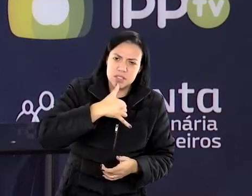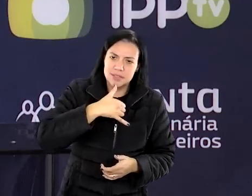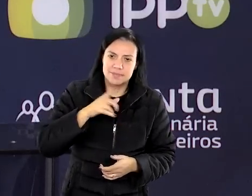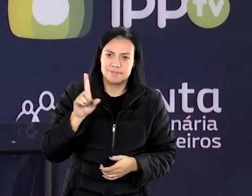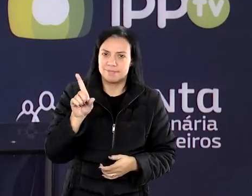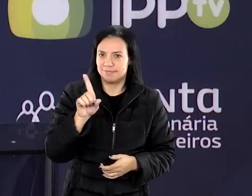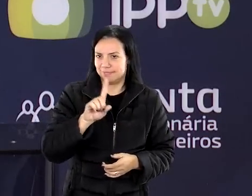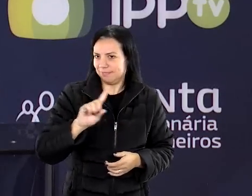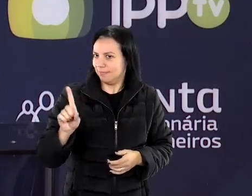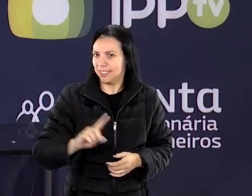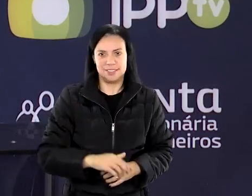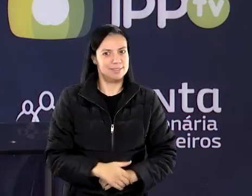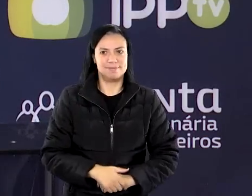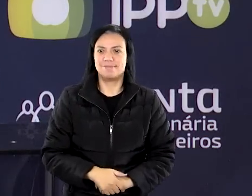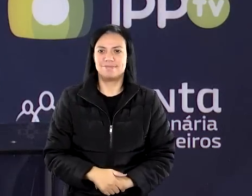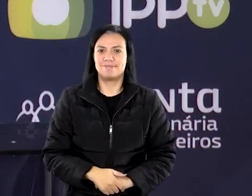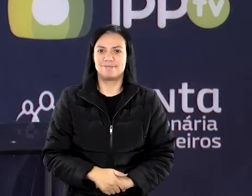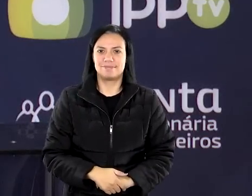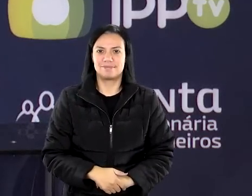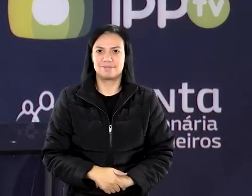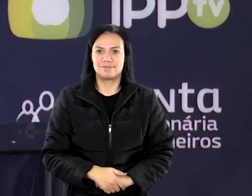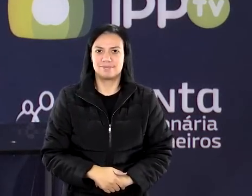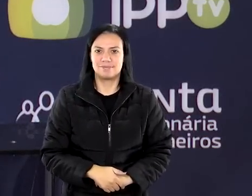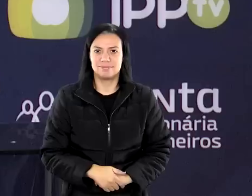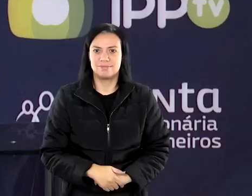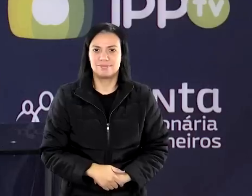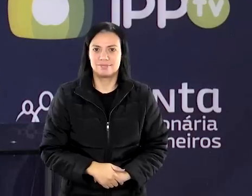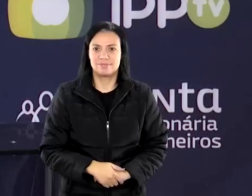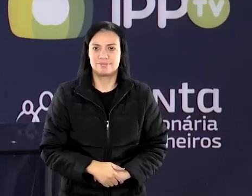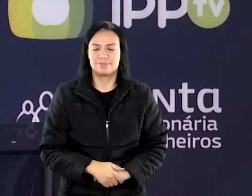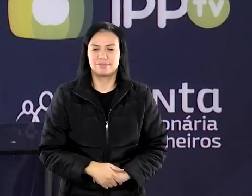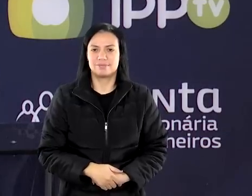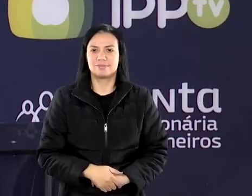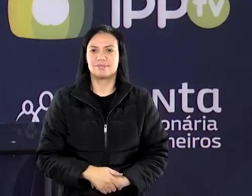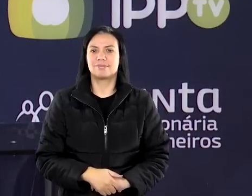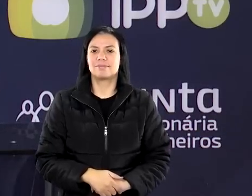Minha cruz é esse marido. Não é? Esse marido é uma cruz leve, filha.